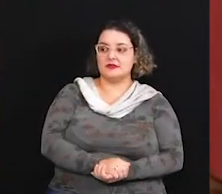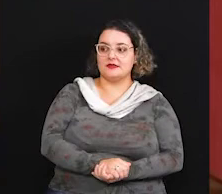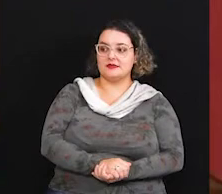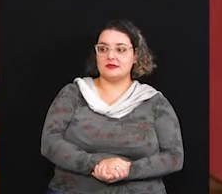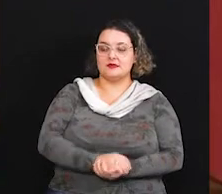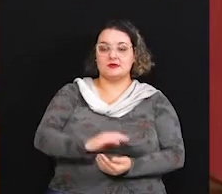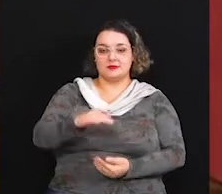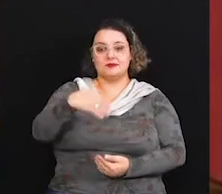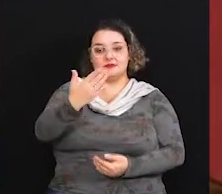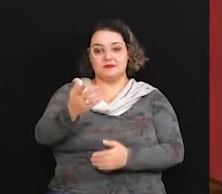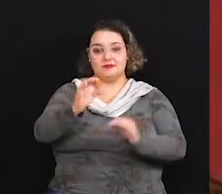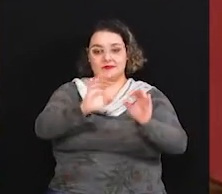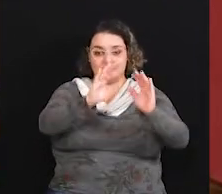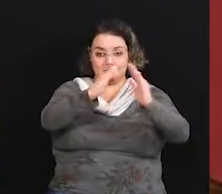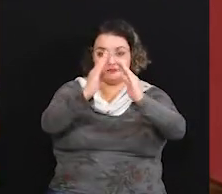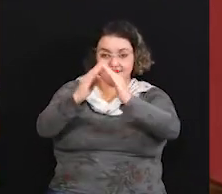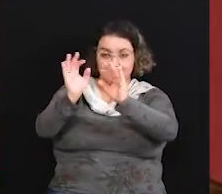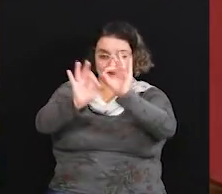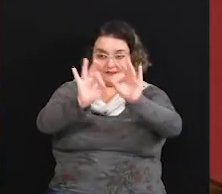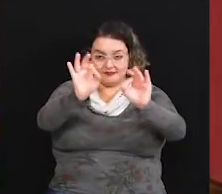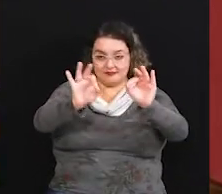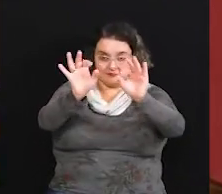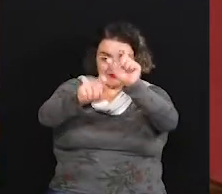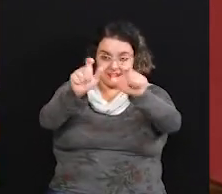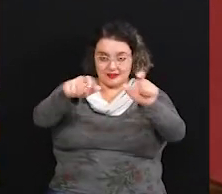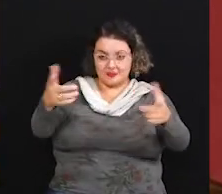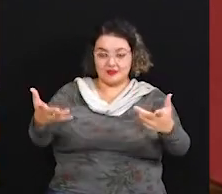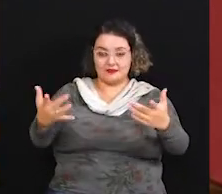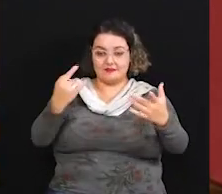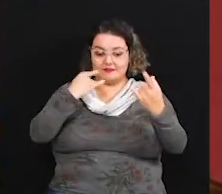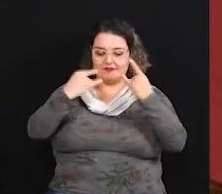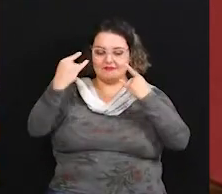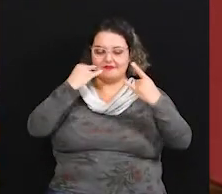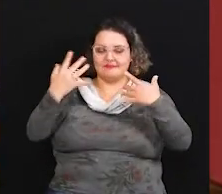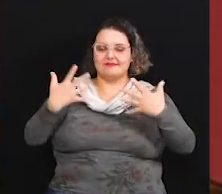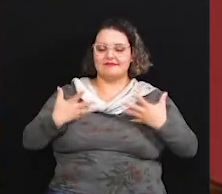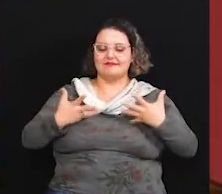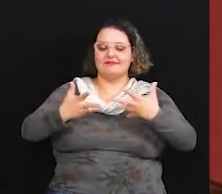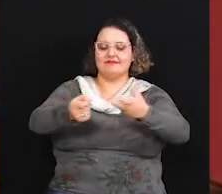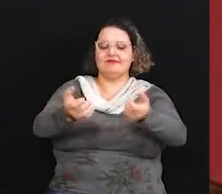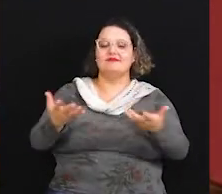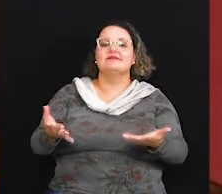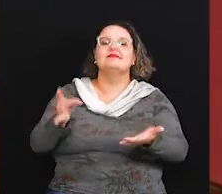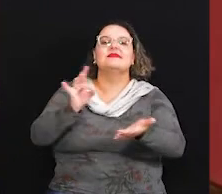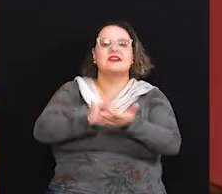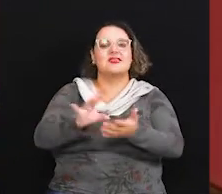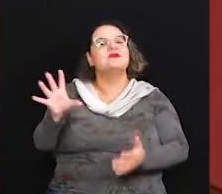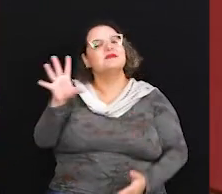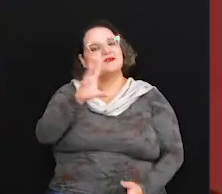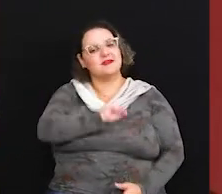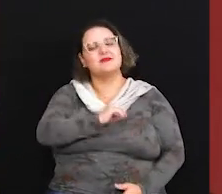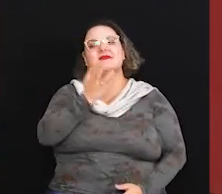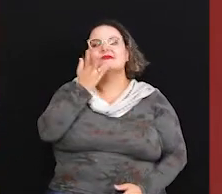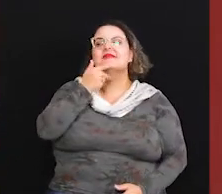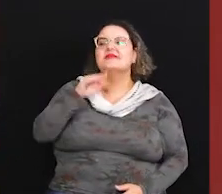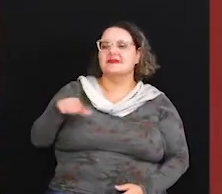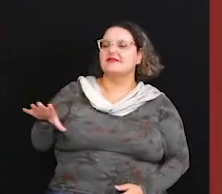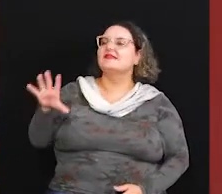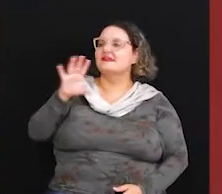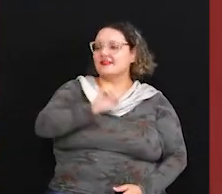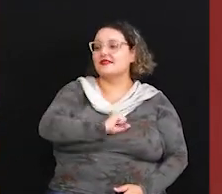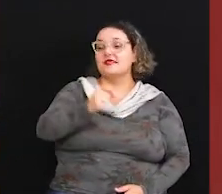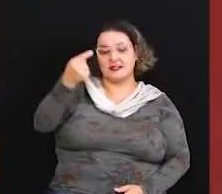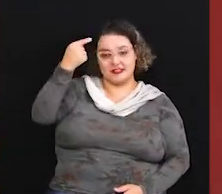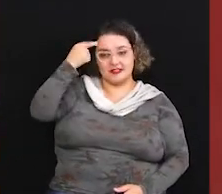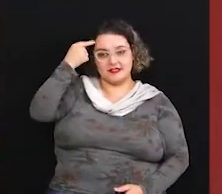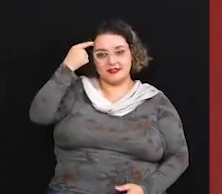do outro lado da câmera possam captar essa energia que a Cris passou aqui, que é realmente um amor pelas crianças. É